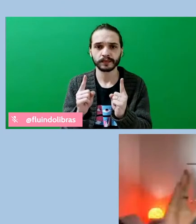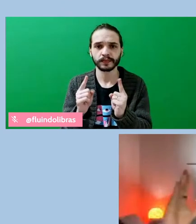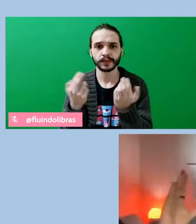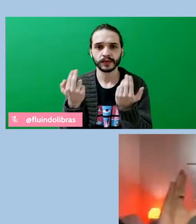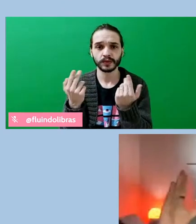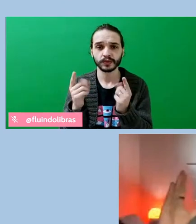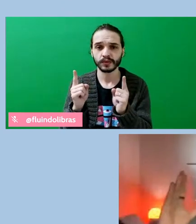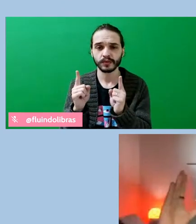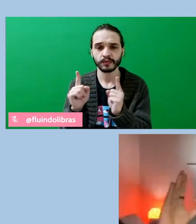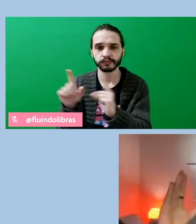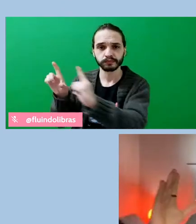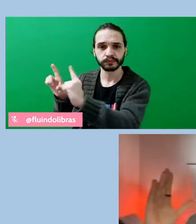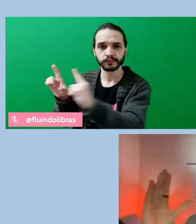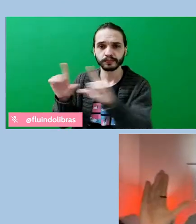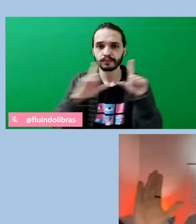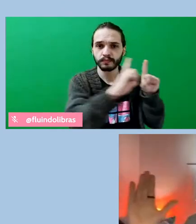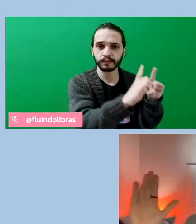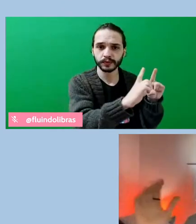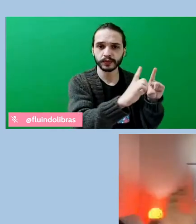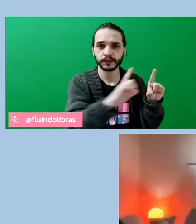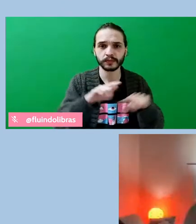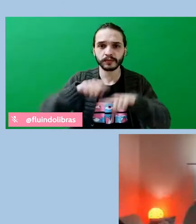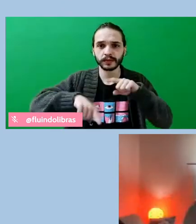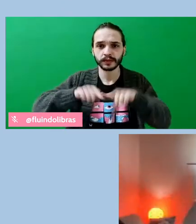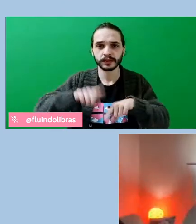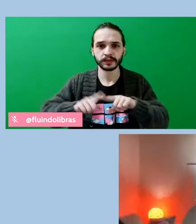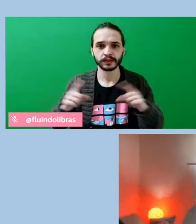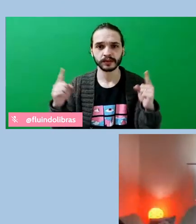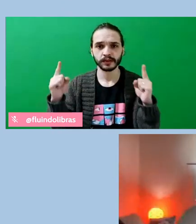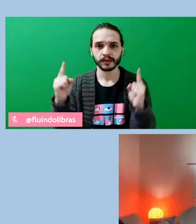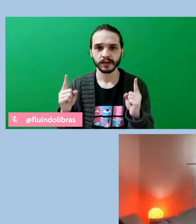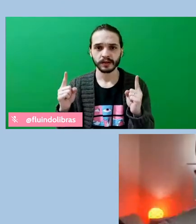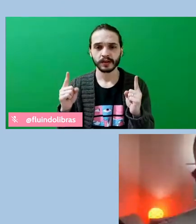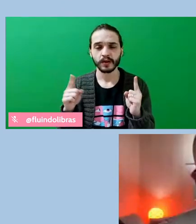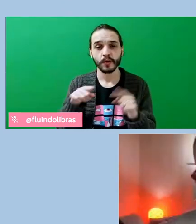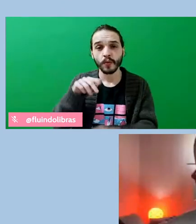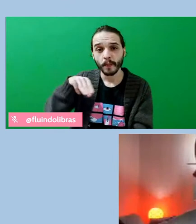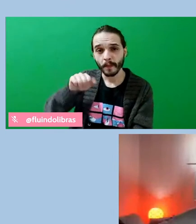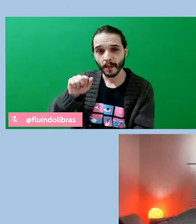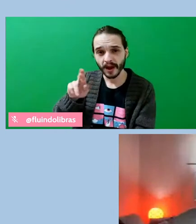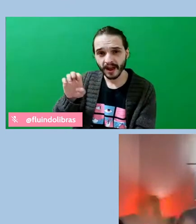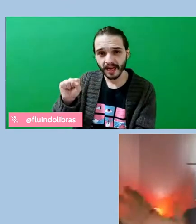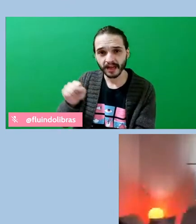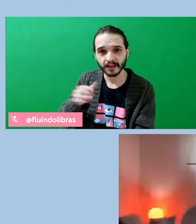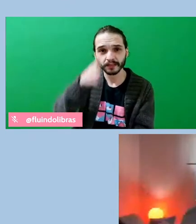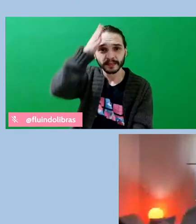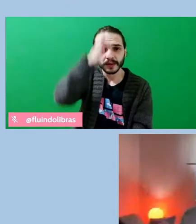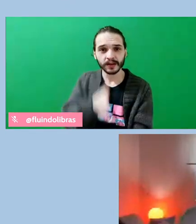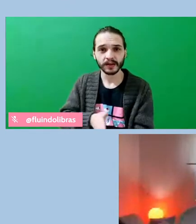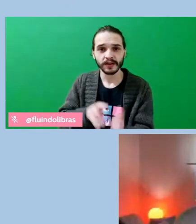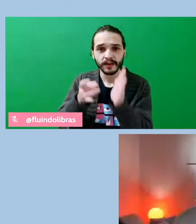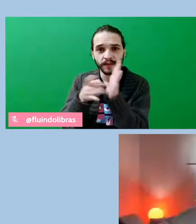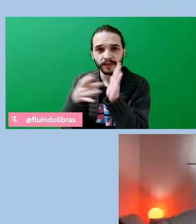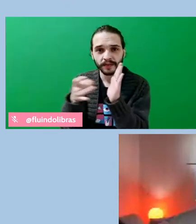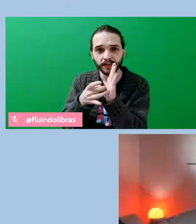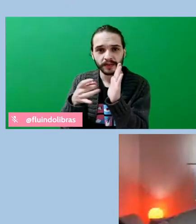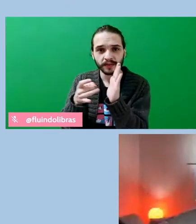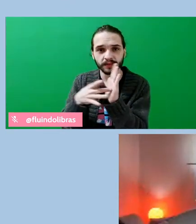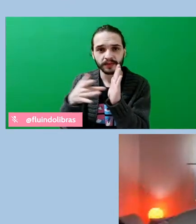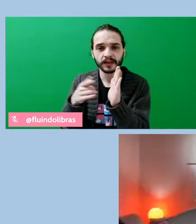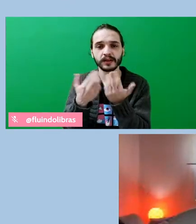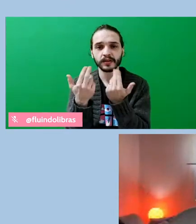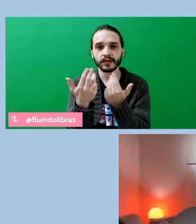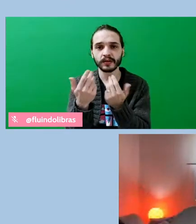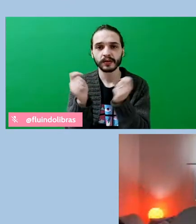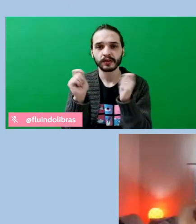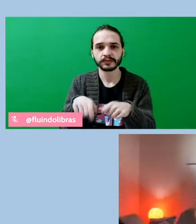um encarando o outro, né? O que acontece? O Fernando Marés colocou um vidro no meio da mesa. Exatamente para a gente começar a ter reflexo do rosto